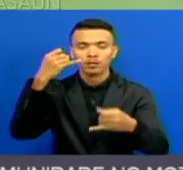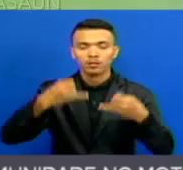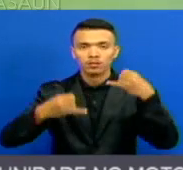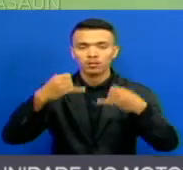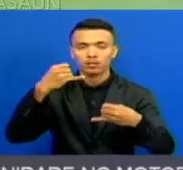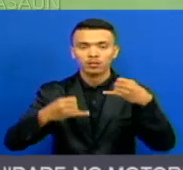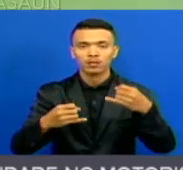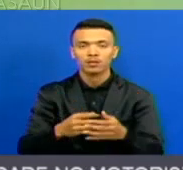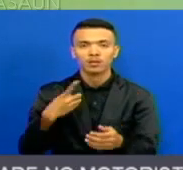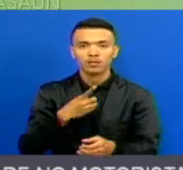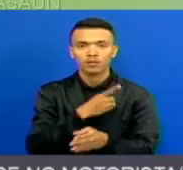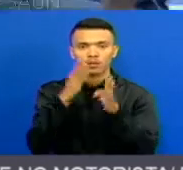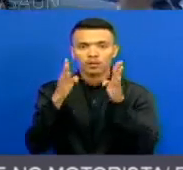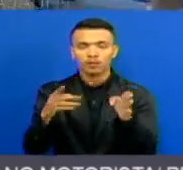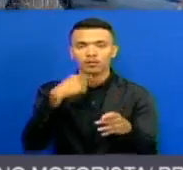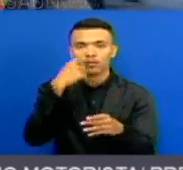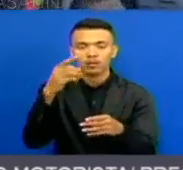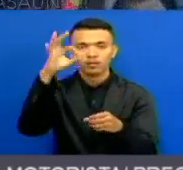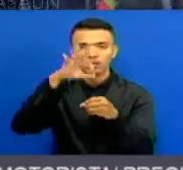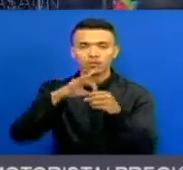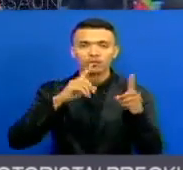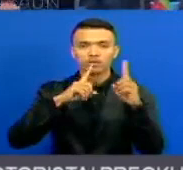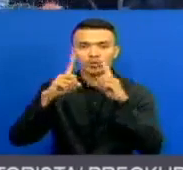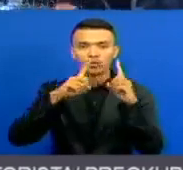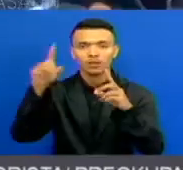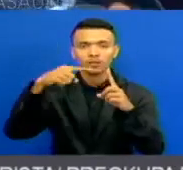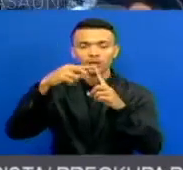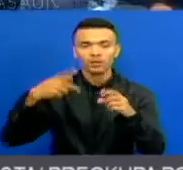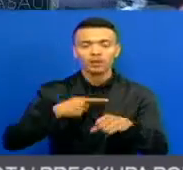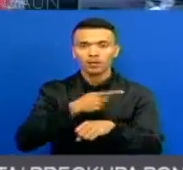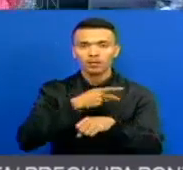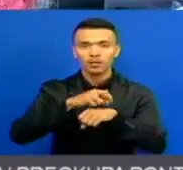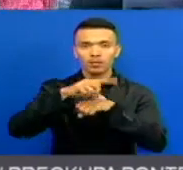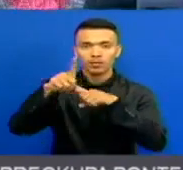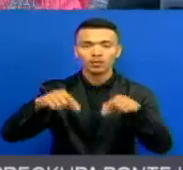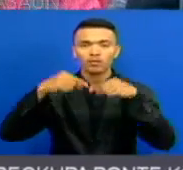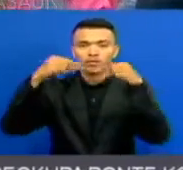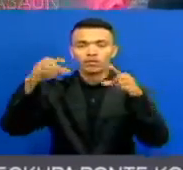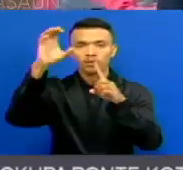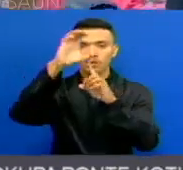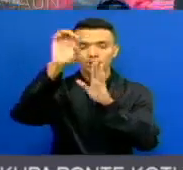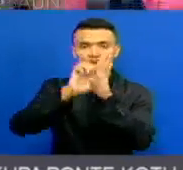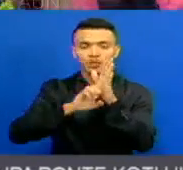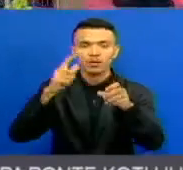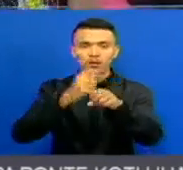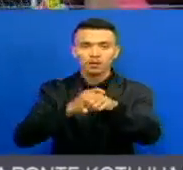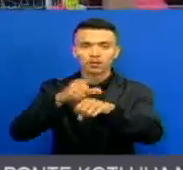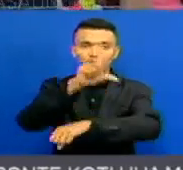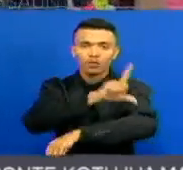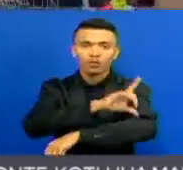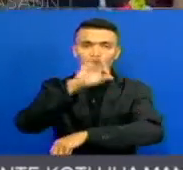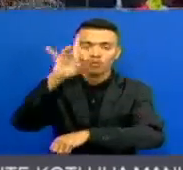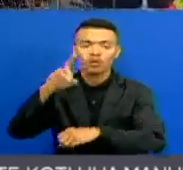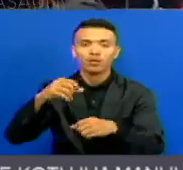Joaquim dos Santos confirma, votos confirmação né, banhira Parlamento Nacional envia para ser festado e a duração tempo loro anual para ser